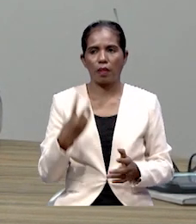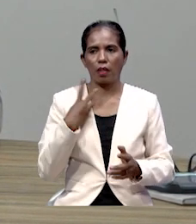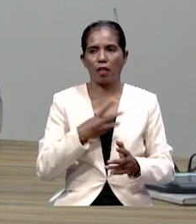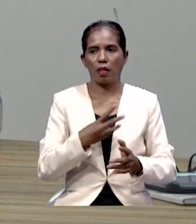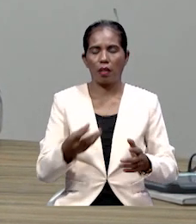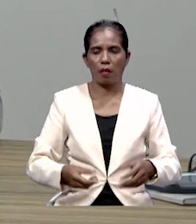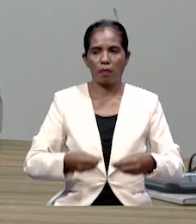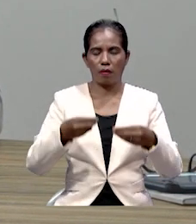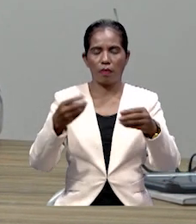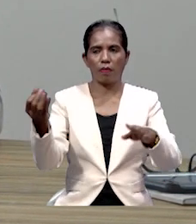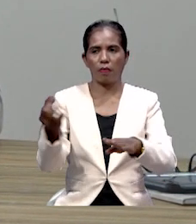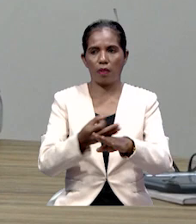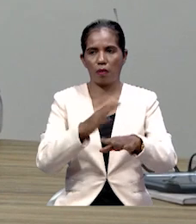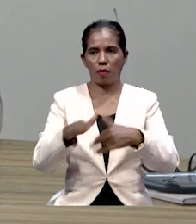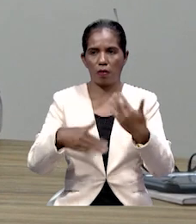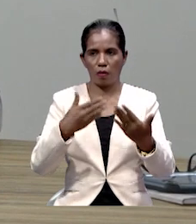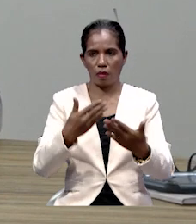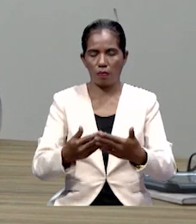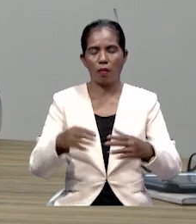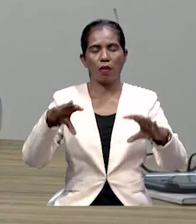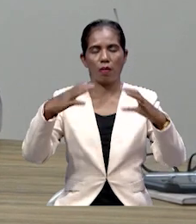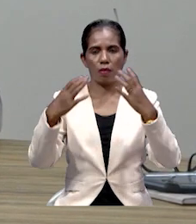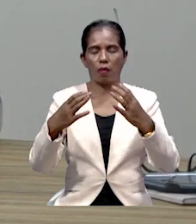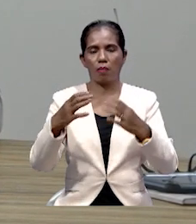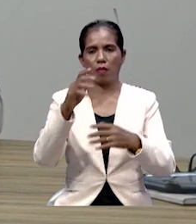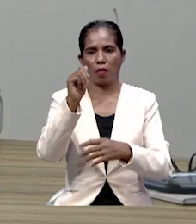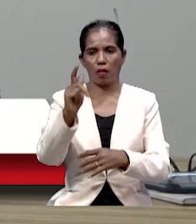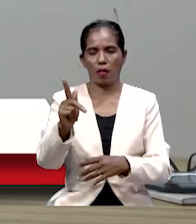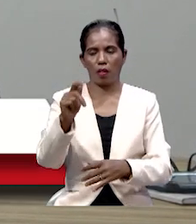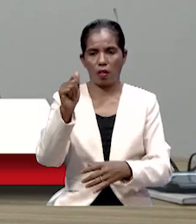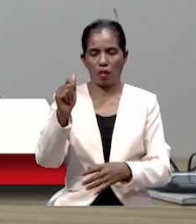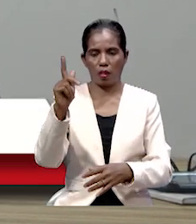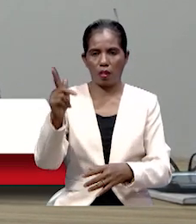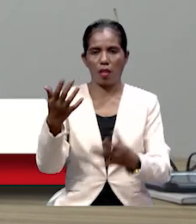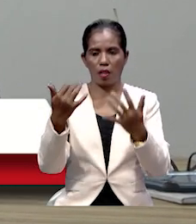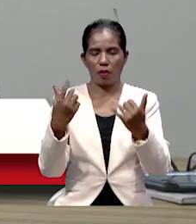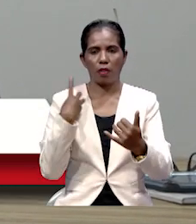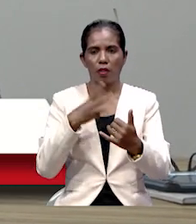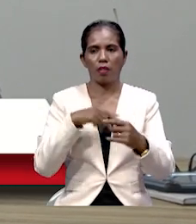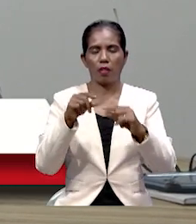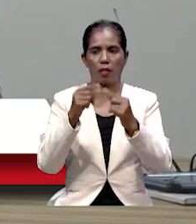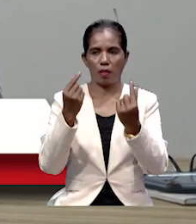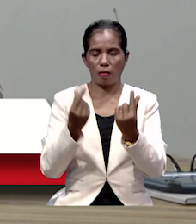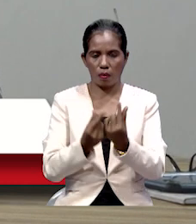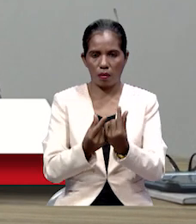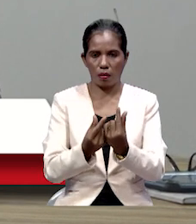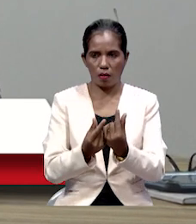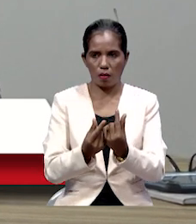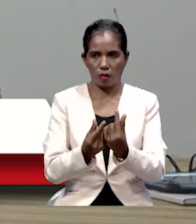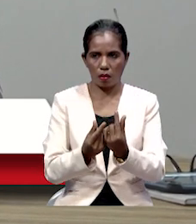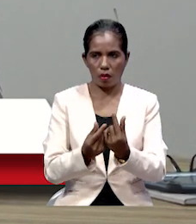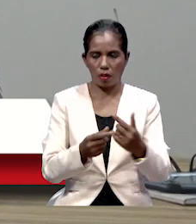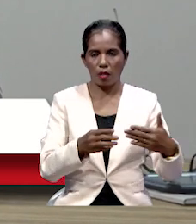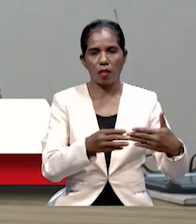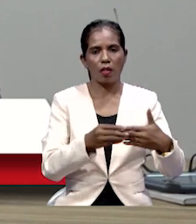entrega para documento roto para a Comissão Anticorrupção, e agora aí tem a equipa conjunta, lidera o